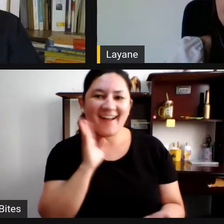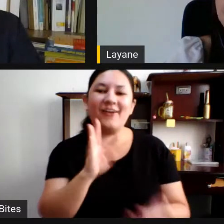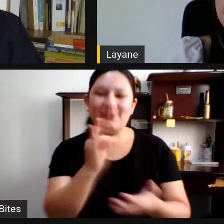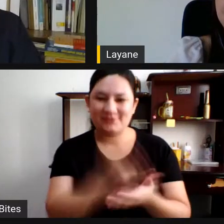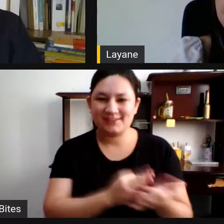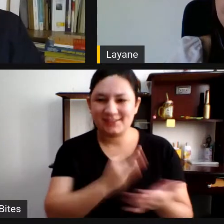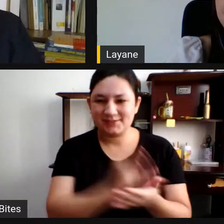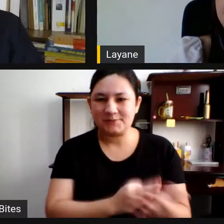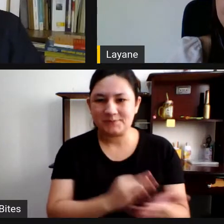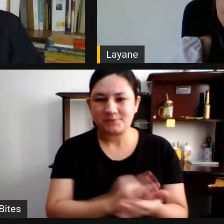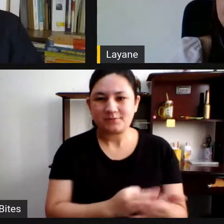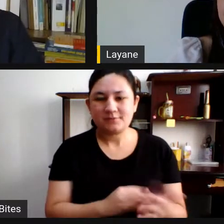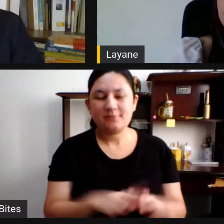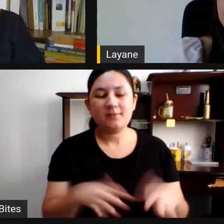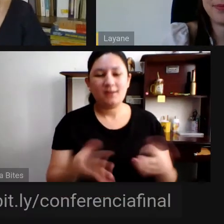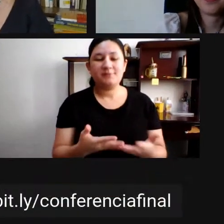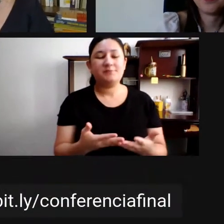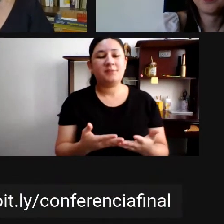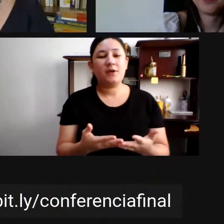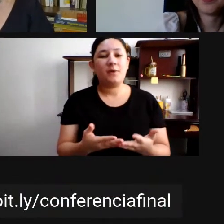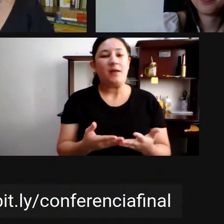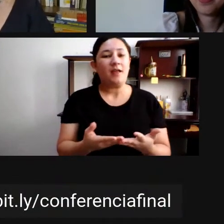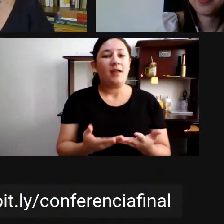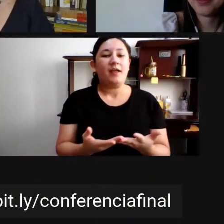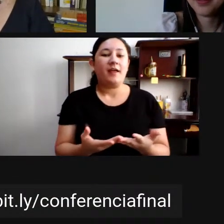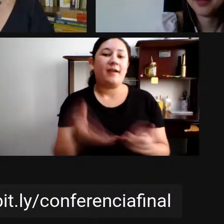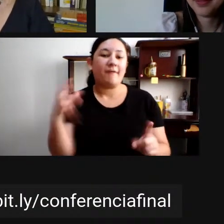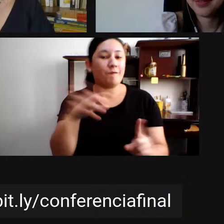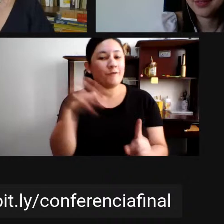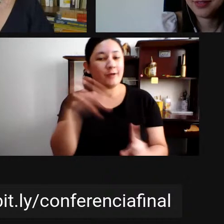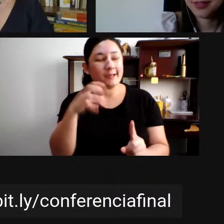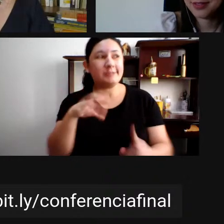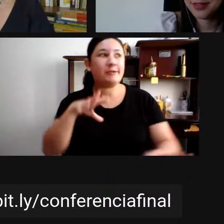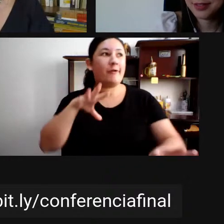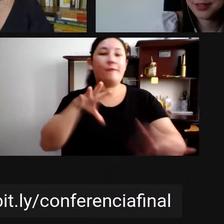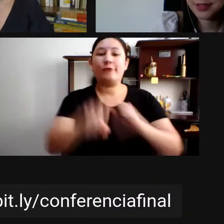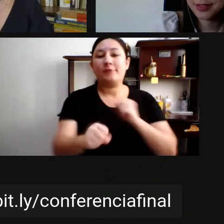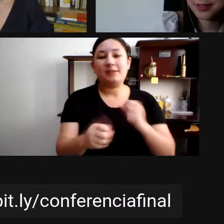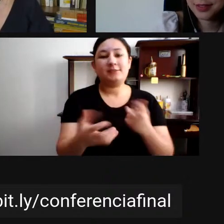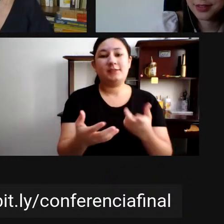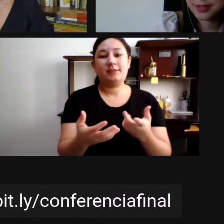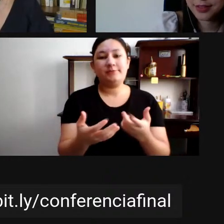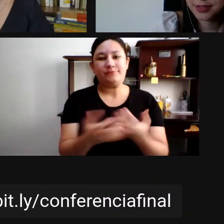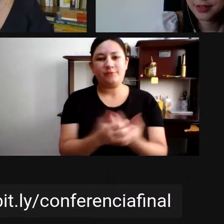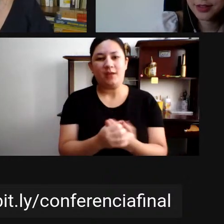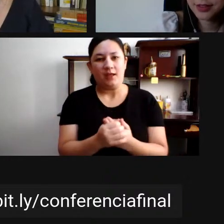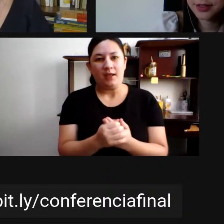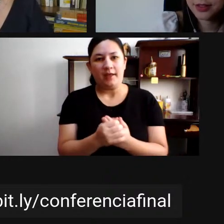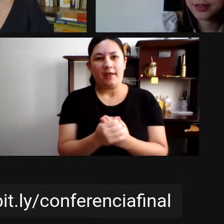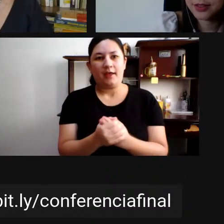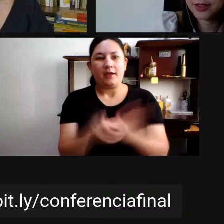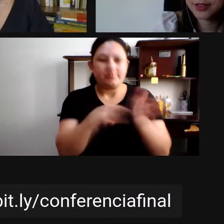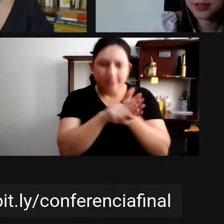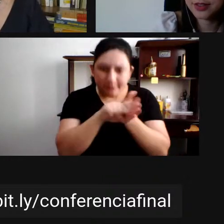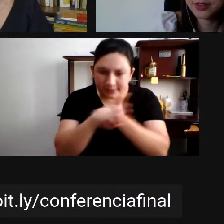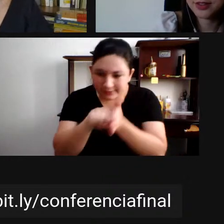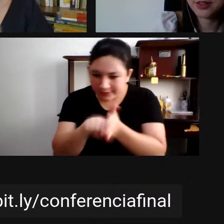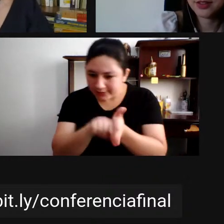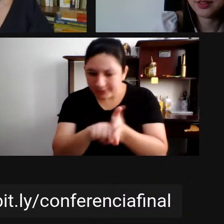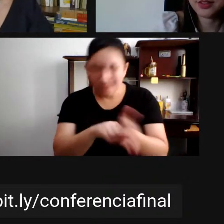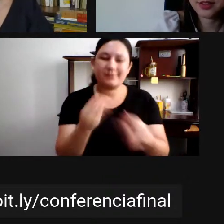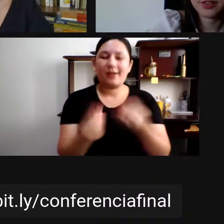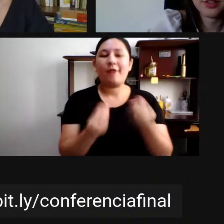nossa a nossa formação que determinam algumas das buscas que nós fazemos como linguistas